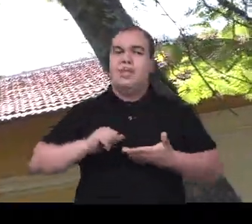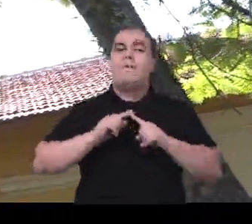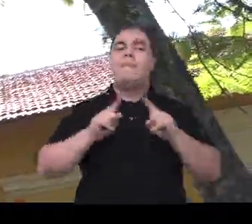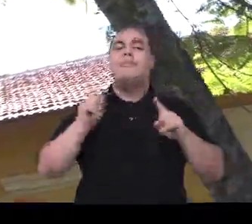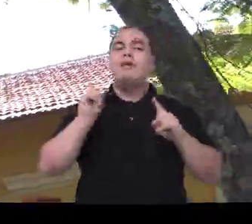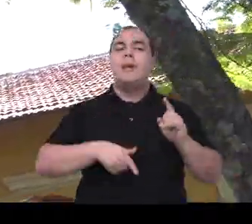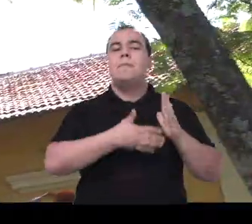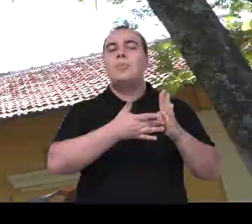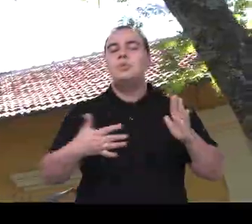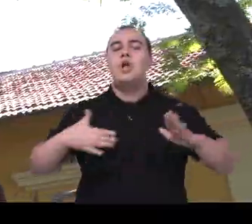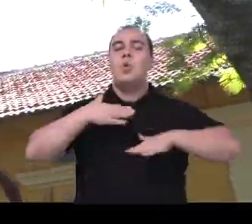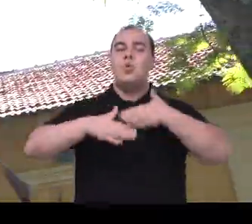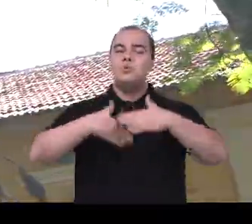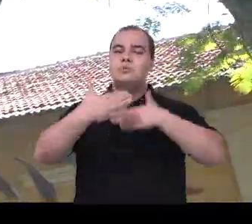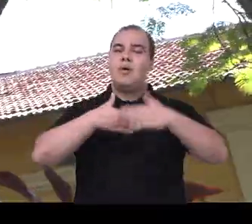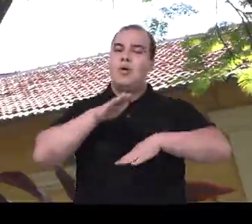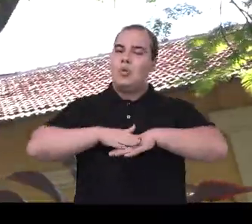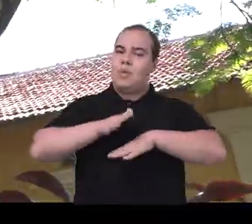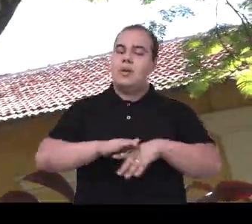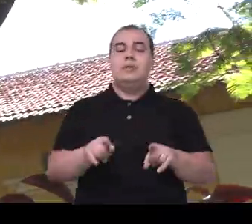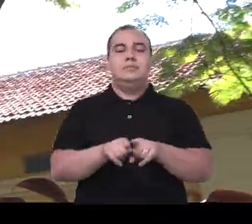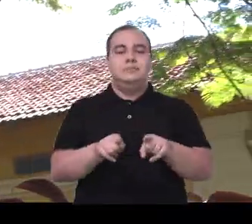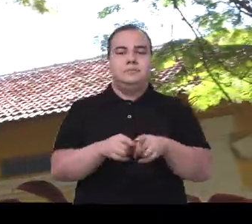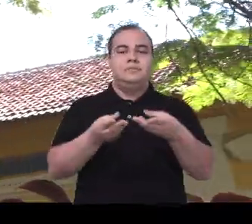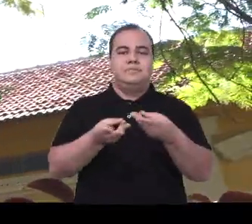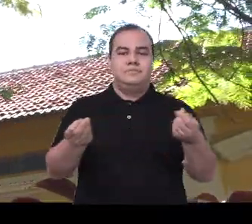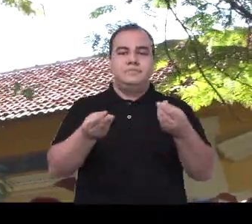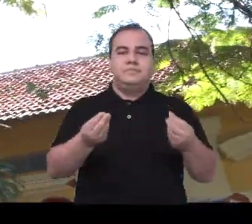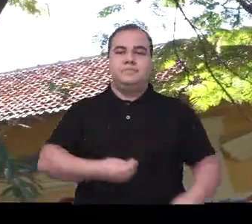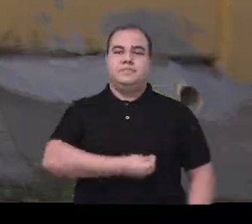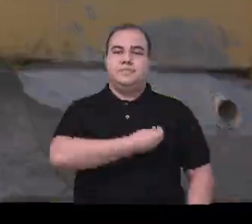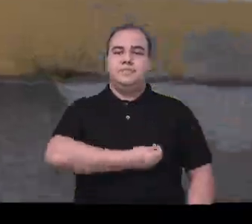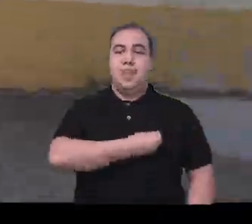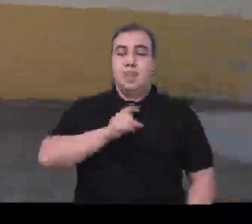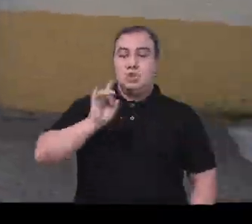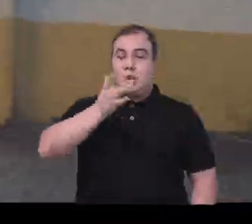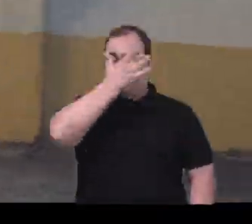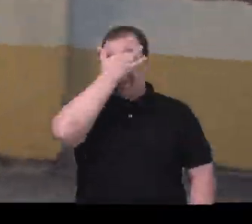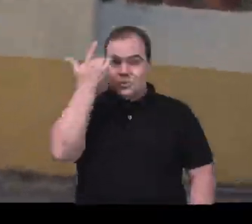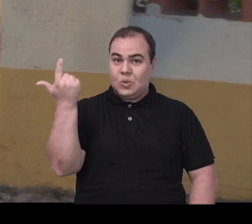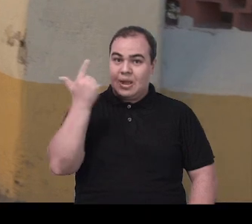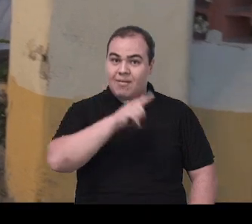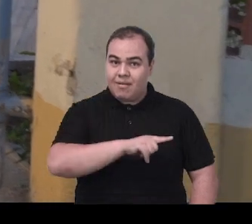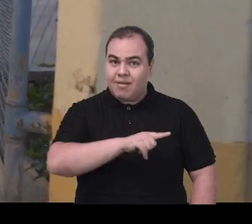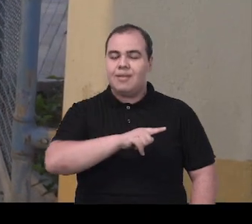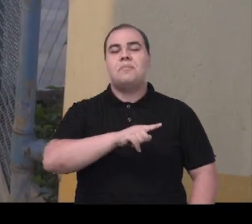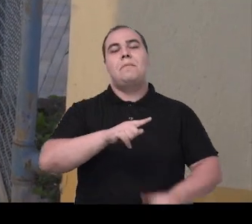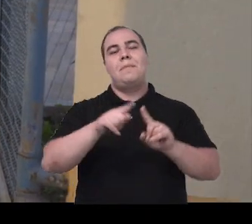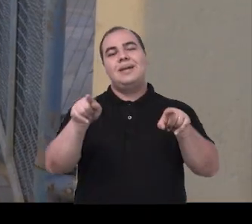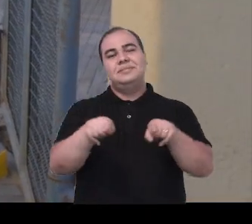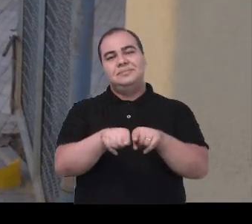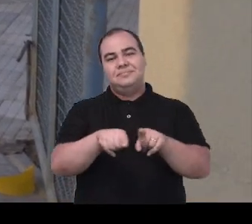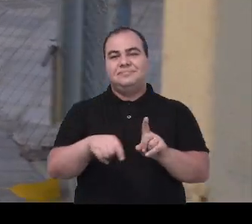desinstitucionalizando, mas eles estão no processo da construção de autonomia e de qualidade de vida. Não só aquelas pessoas ganham, como